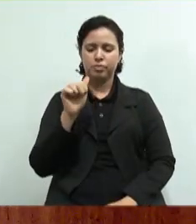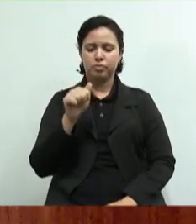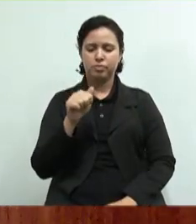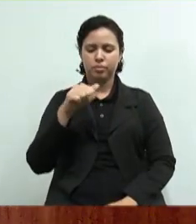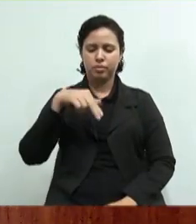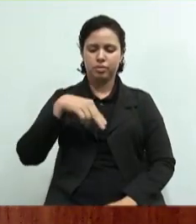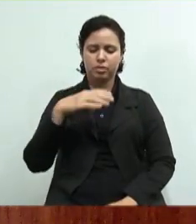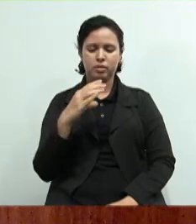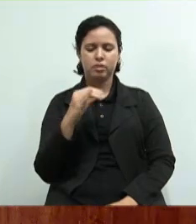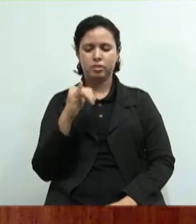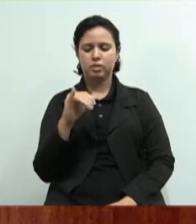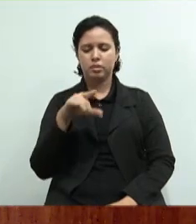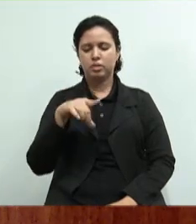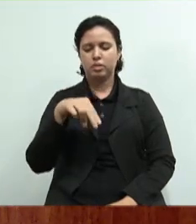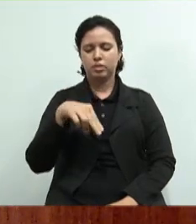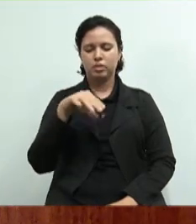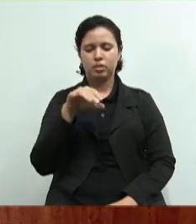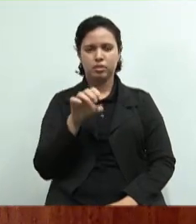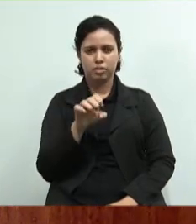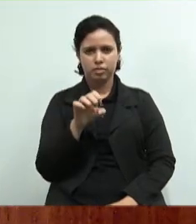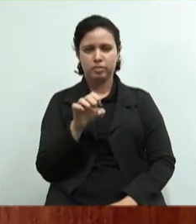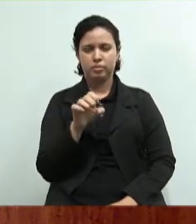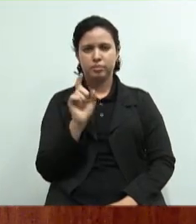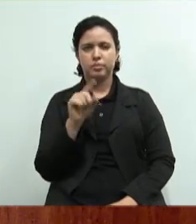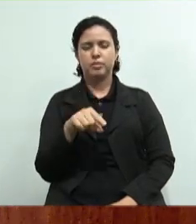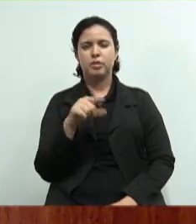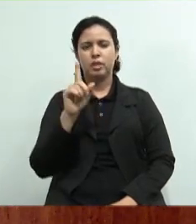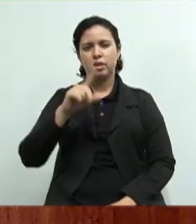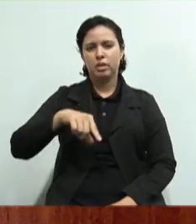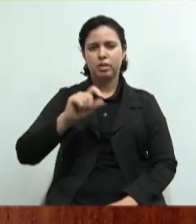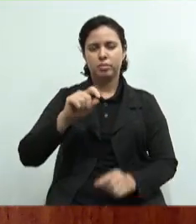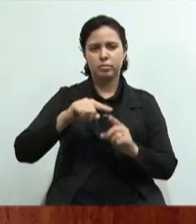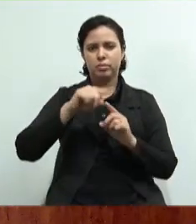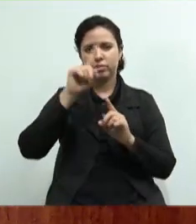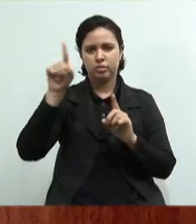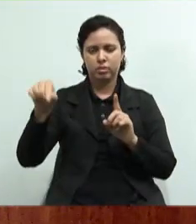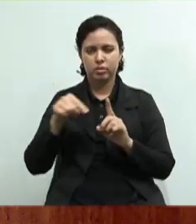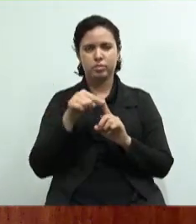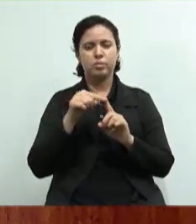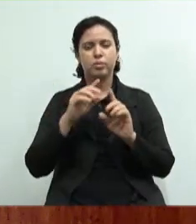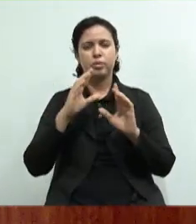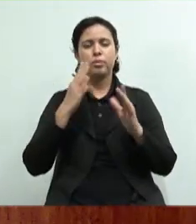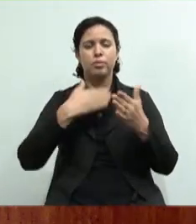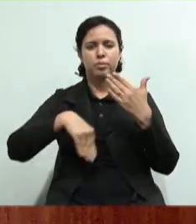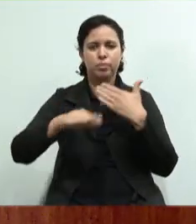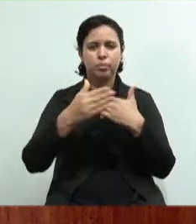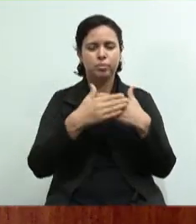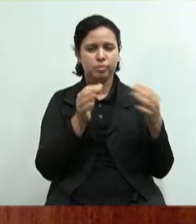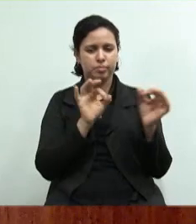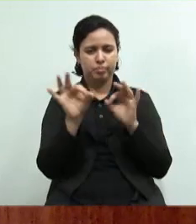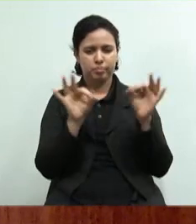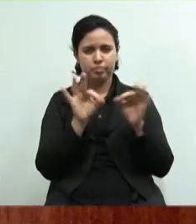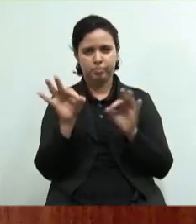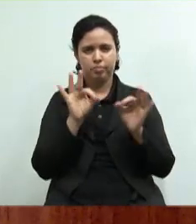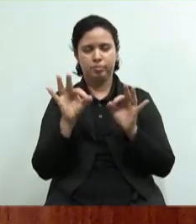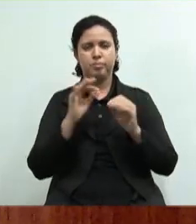escola Jaime Peixoto. Ela diz que compreende um ciclo que inclui toda a organização.